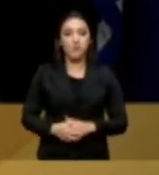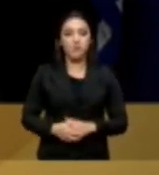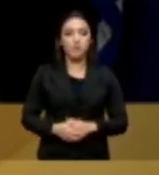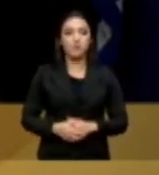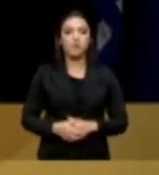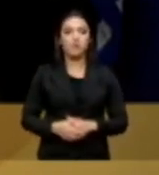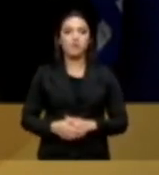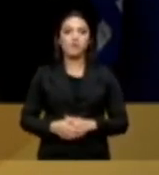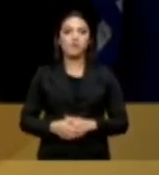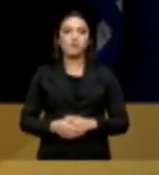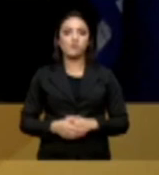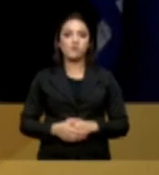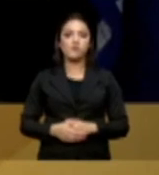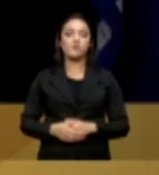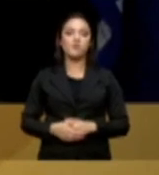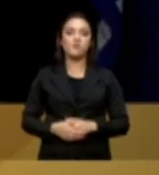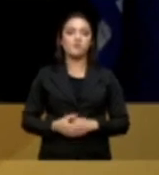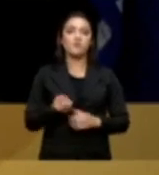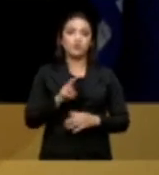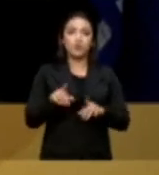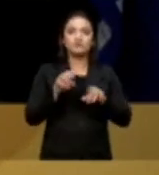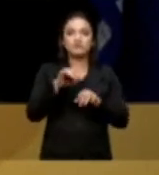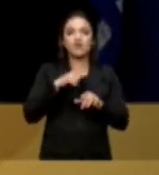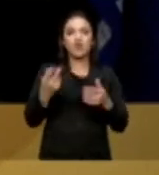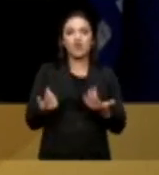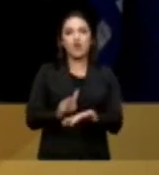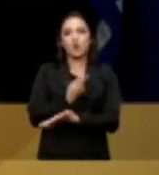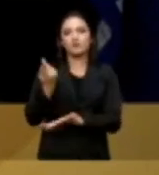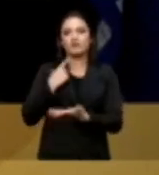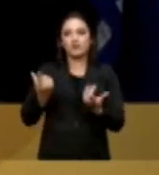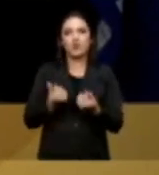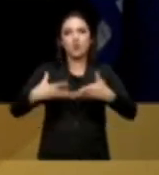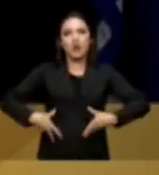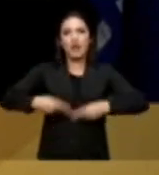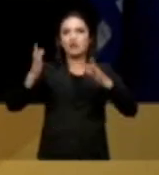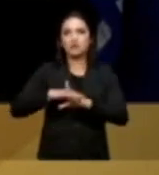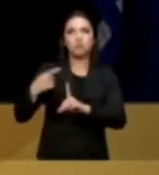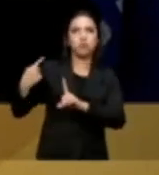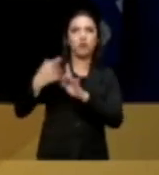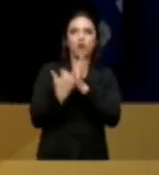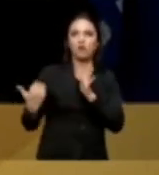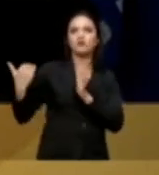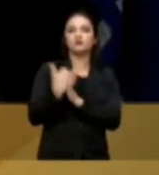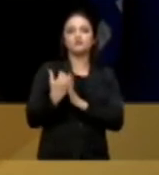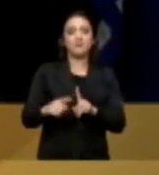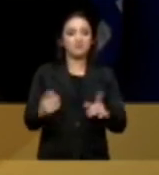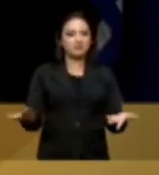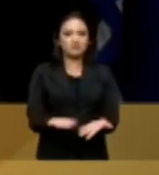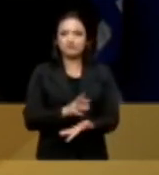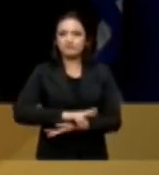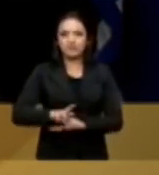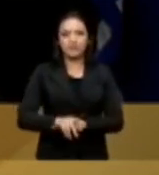obrigação substitutiva impõe ônus excessivo, o que não ocorreu no presente caso. Em face do exposto,